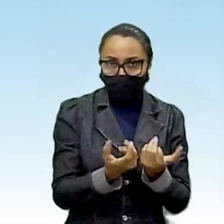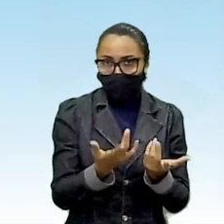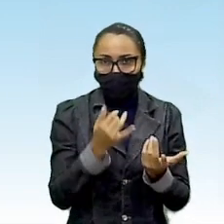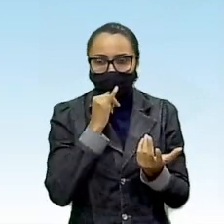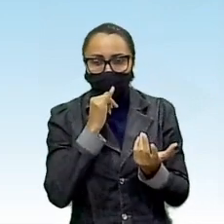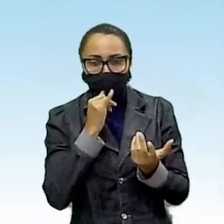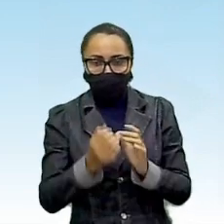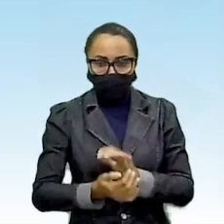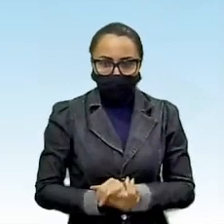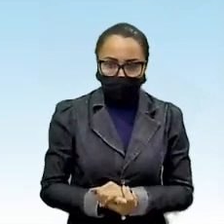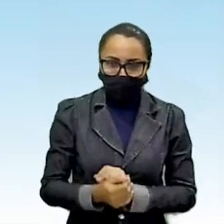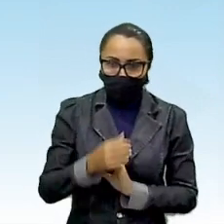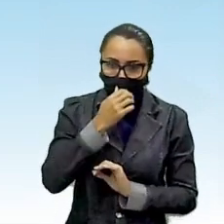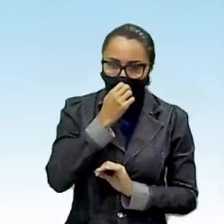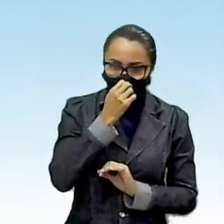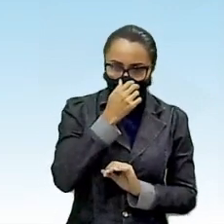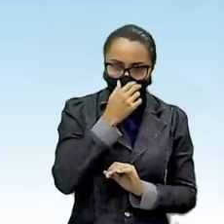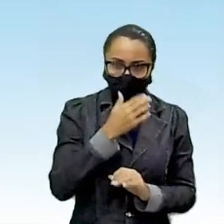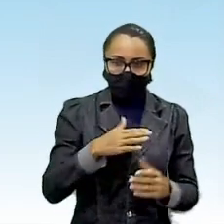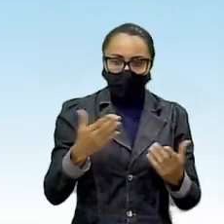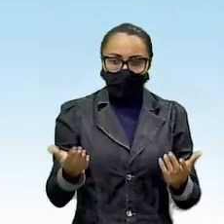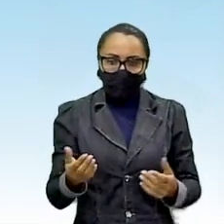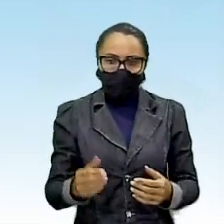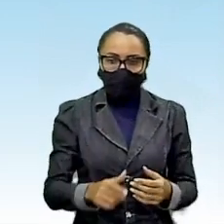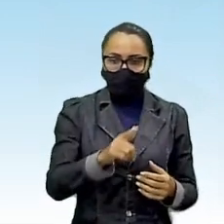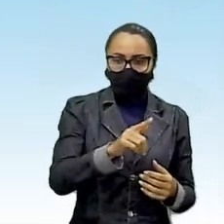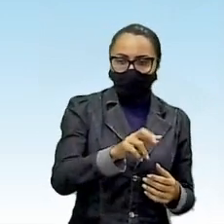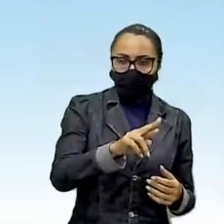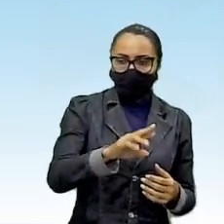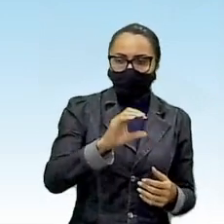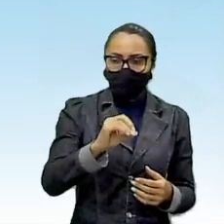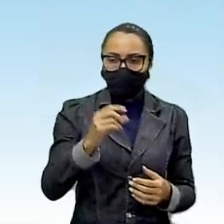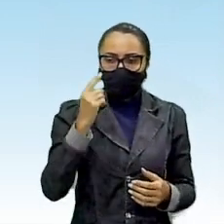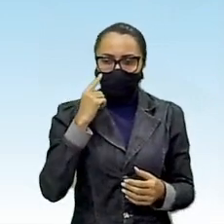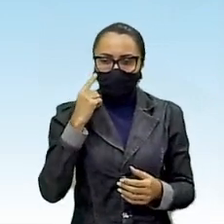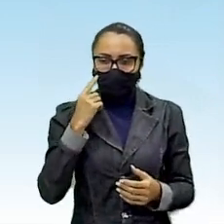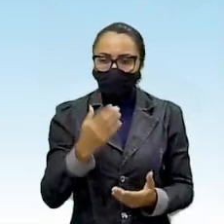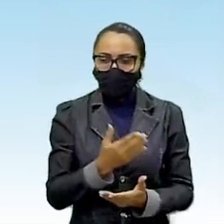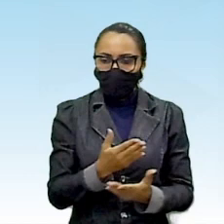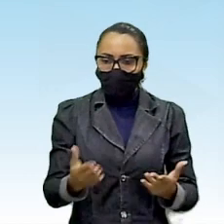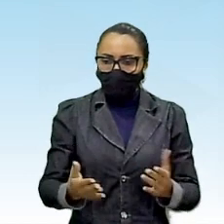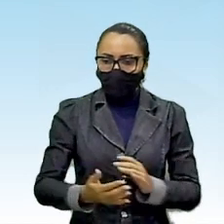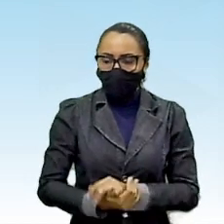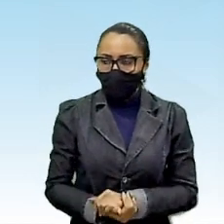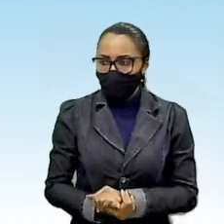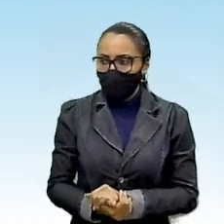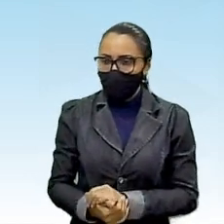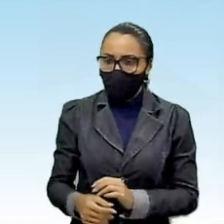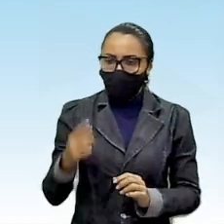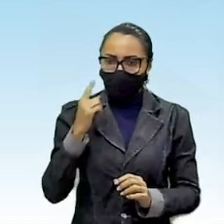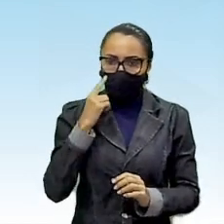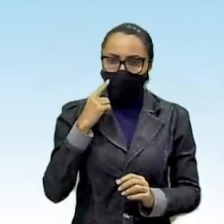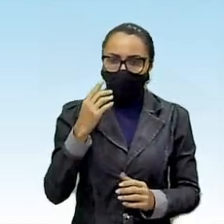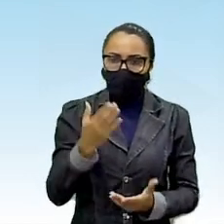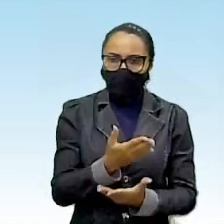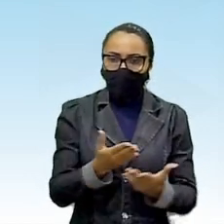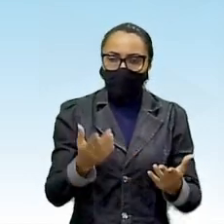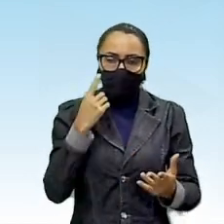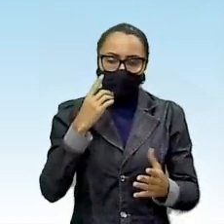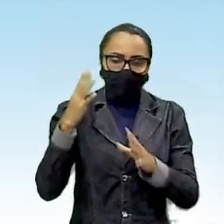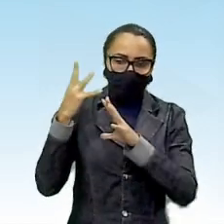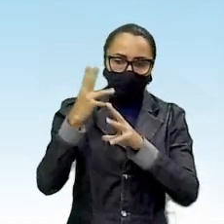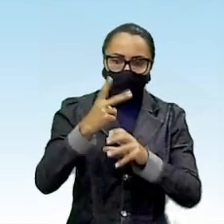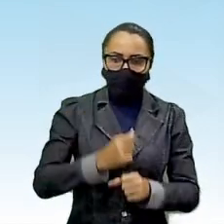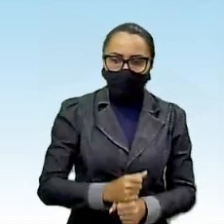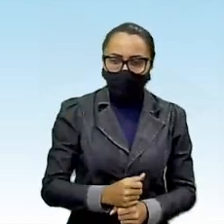E aí, esse GRO, né, essa imagem, né, da Fundacentro, que traz esse resumo,